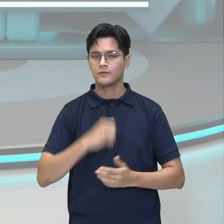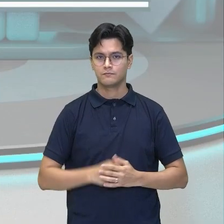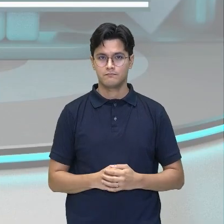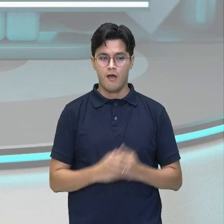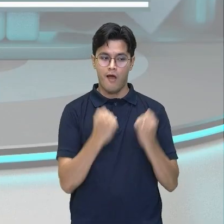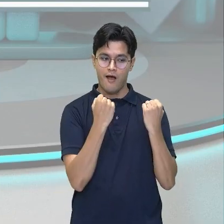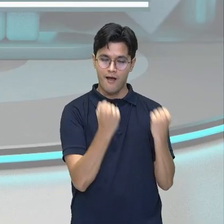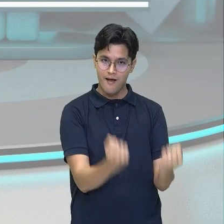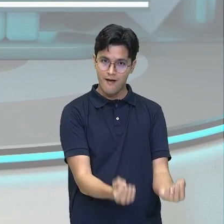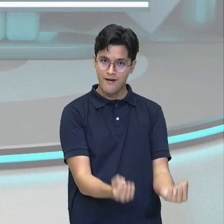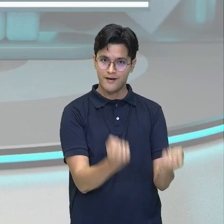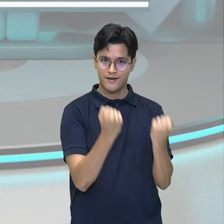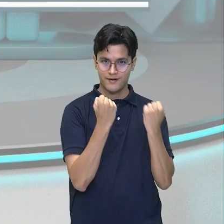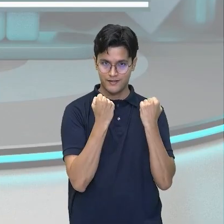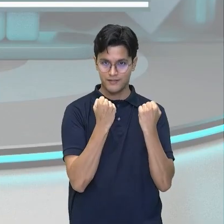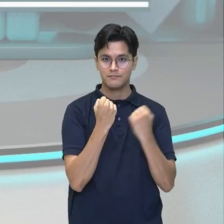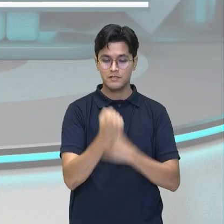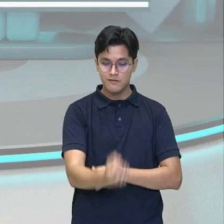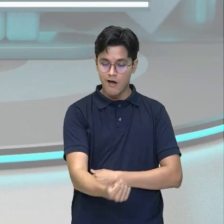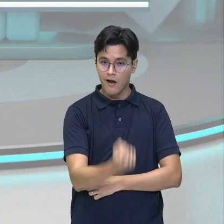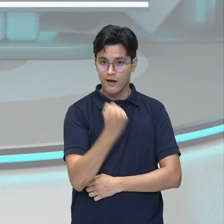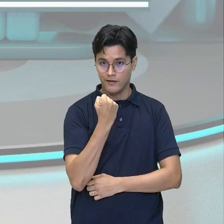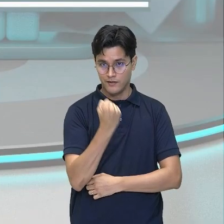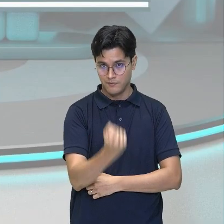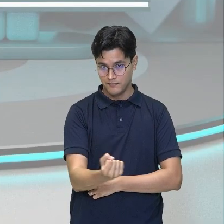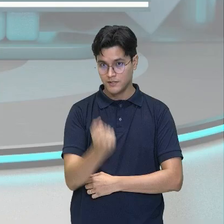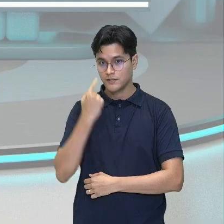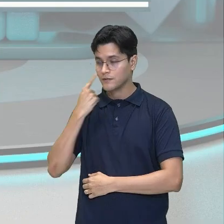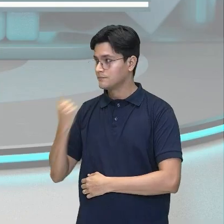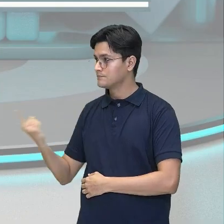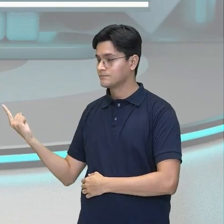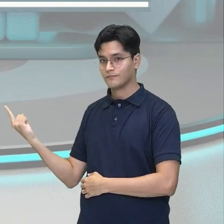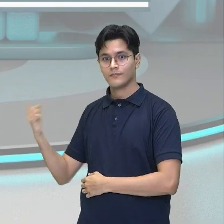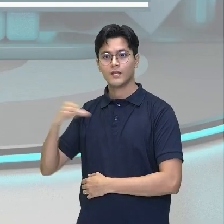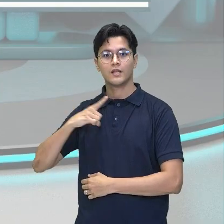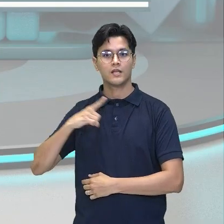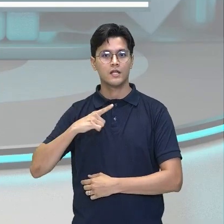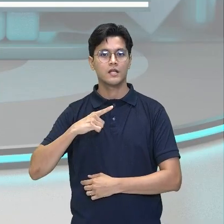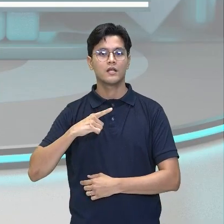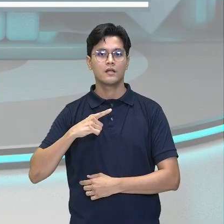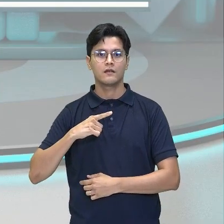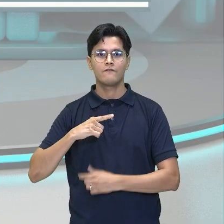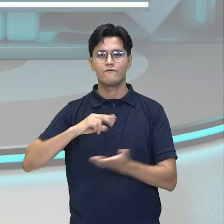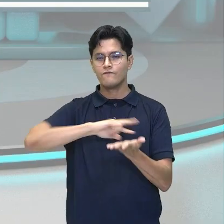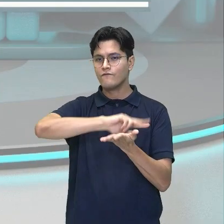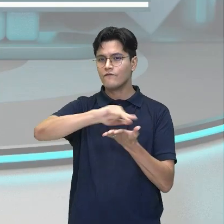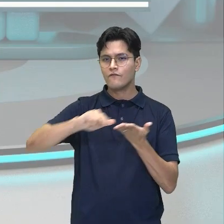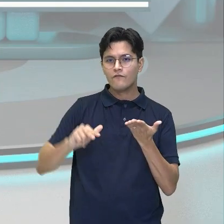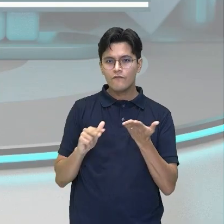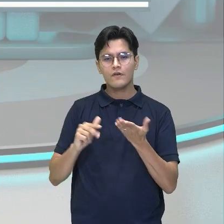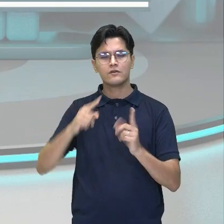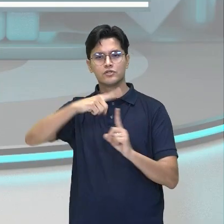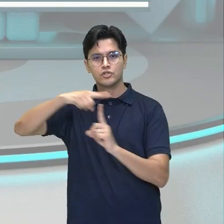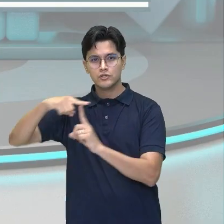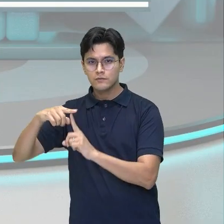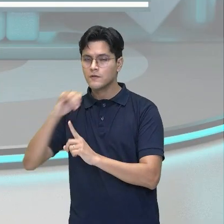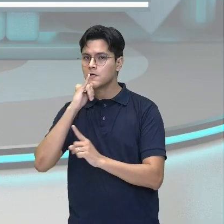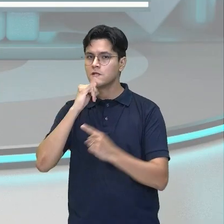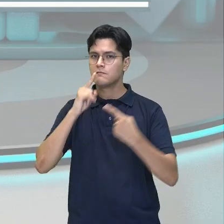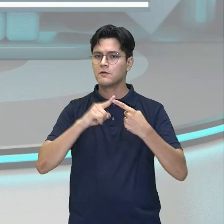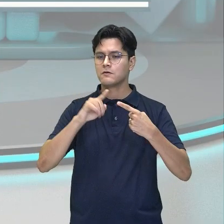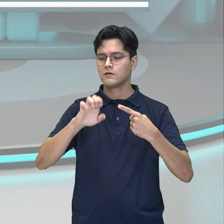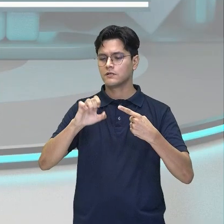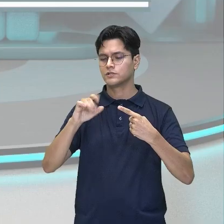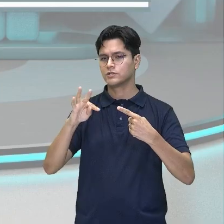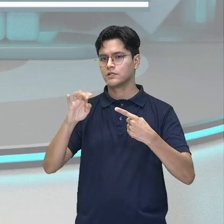a ginástica de academia, que recebe o nome de step, né, que é uma sessão de exercícios que são feitos em cima